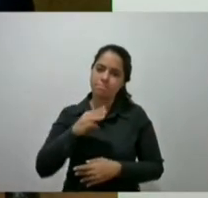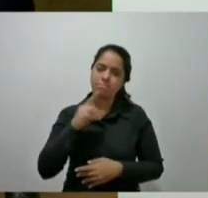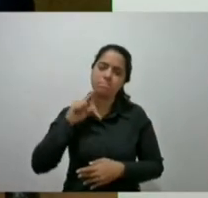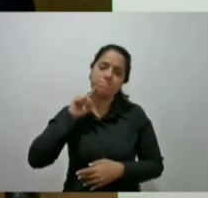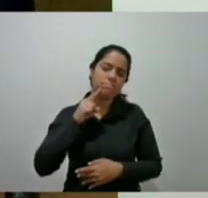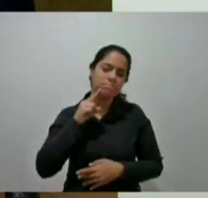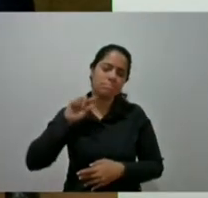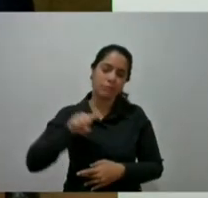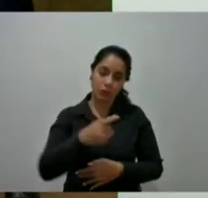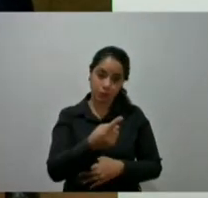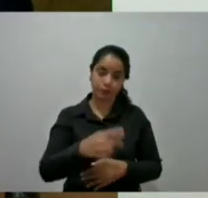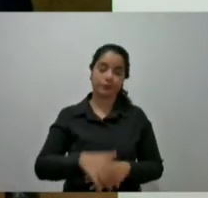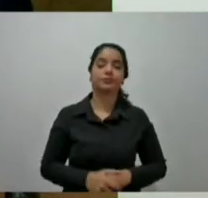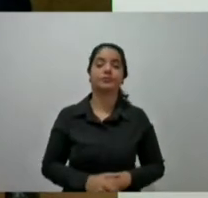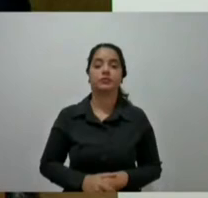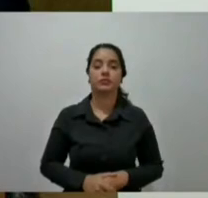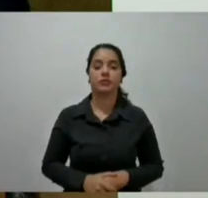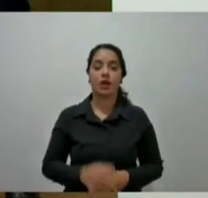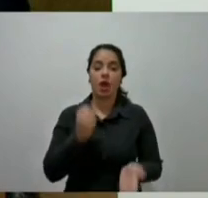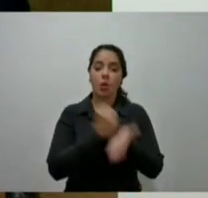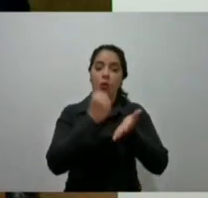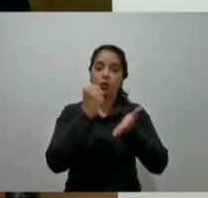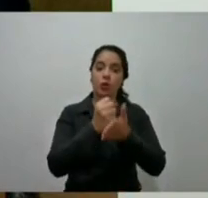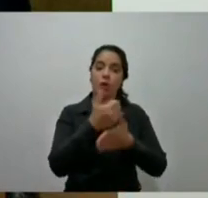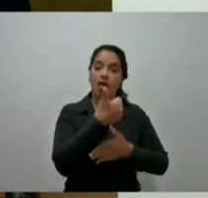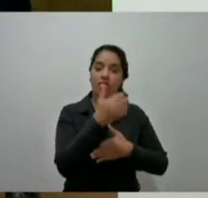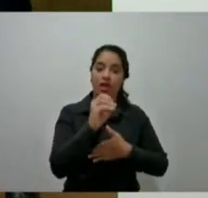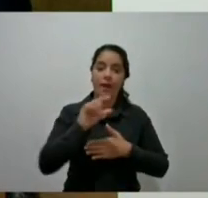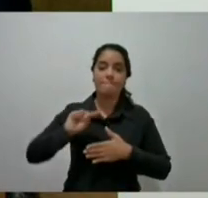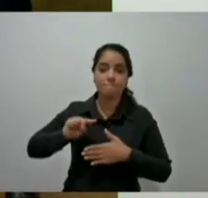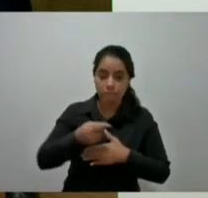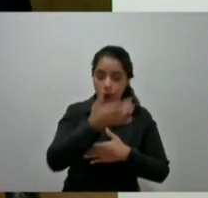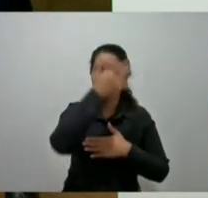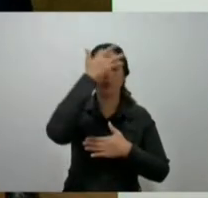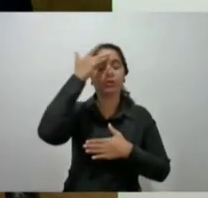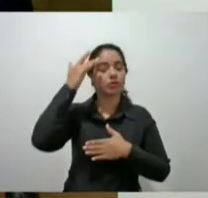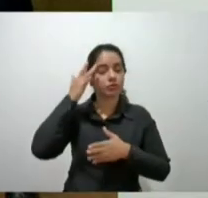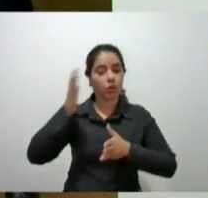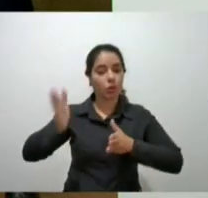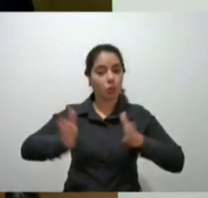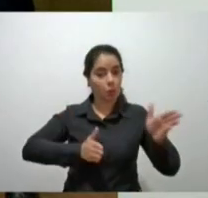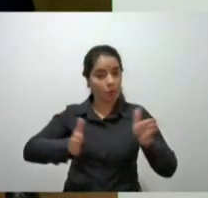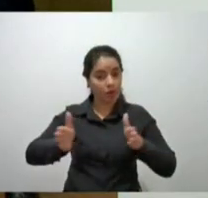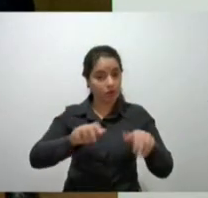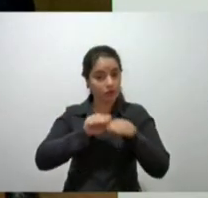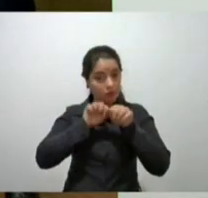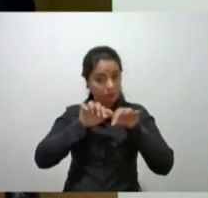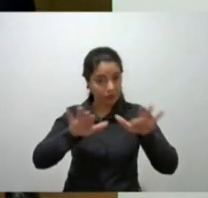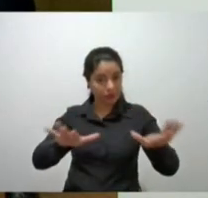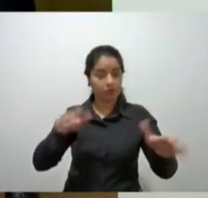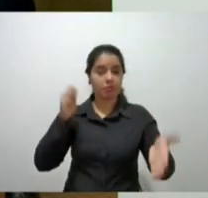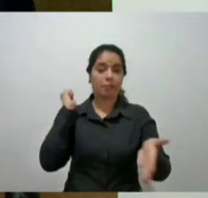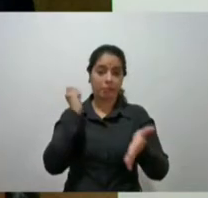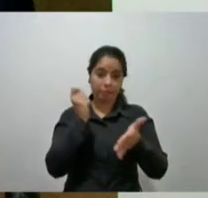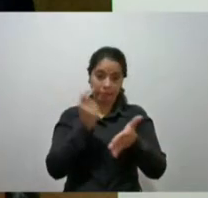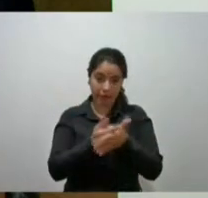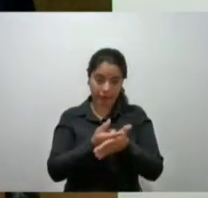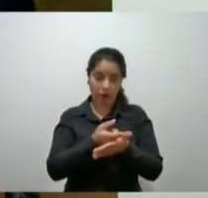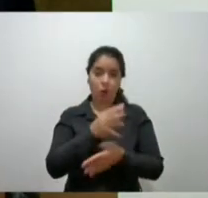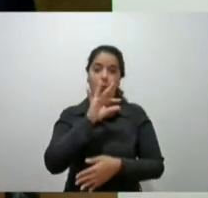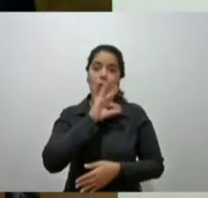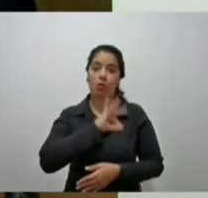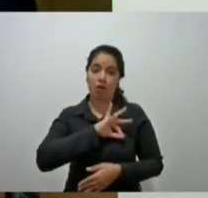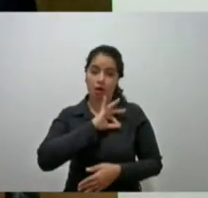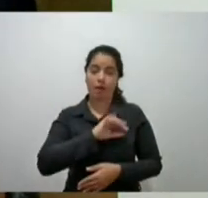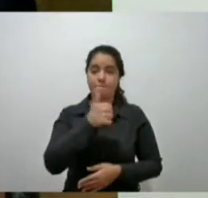mil pessoas ao longo do ano da pandemia, pagando um salário de R$